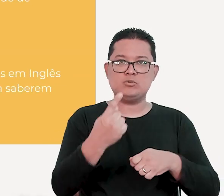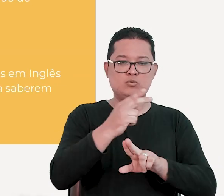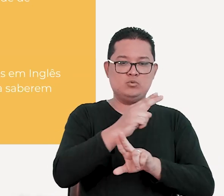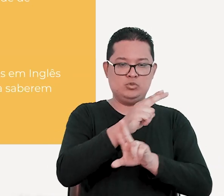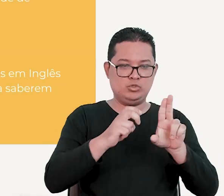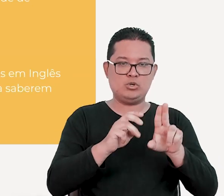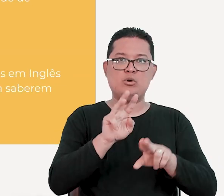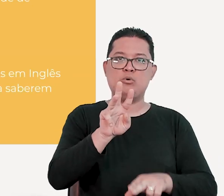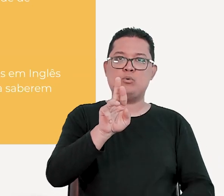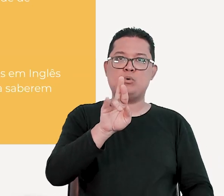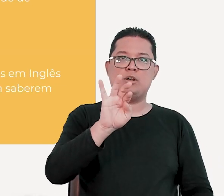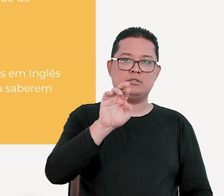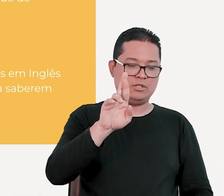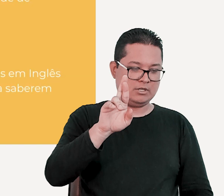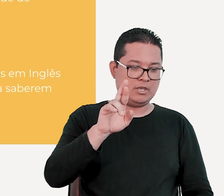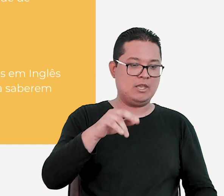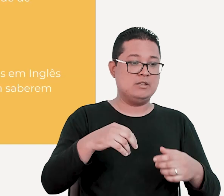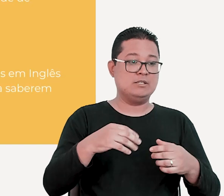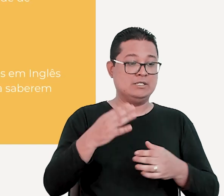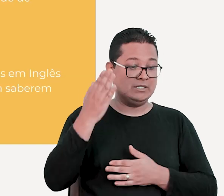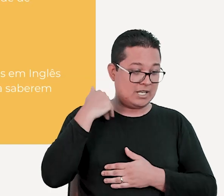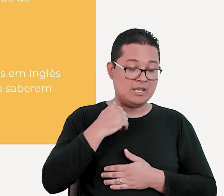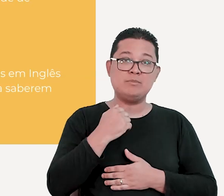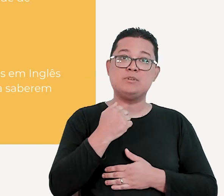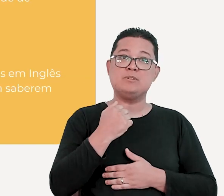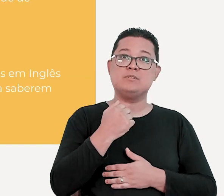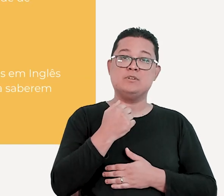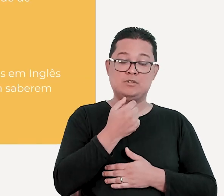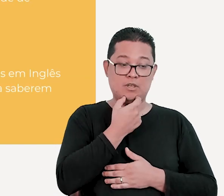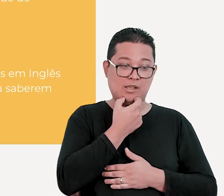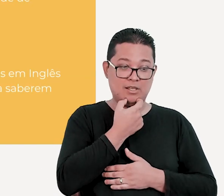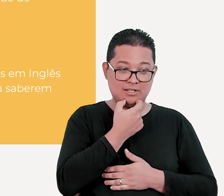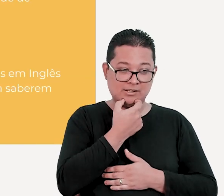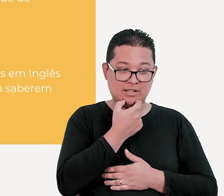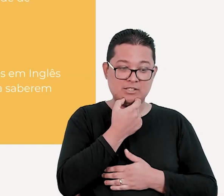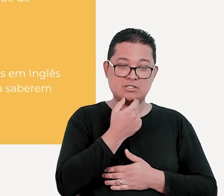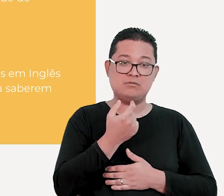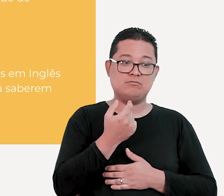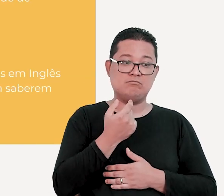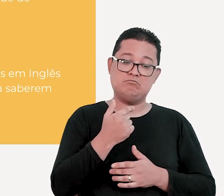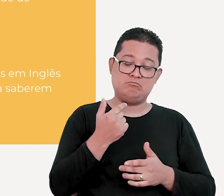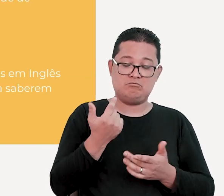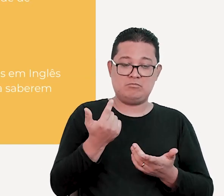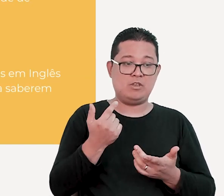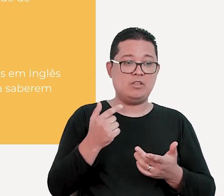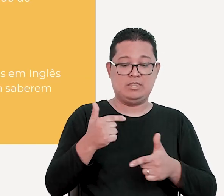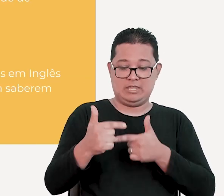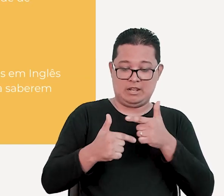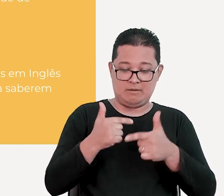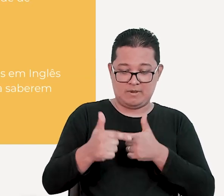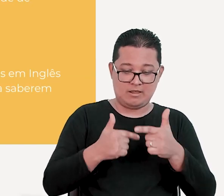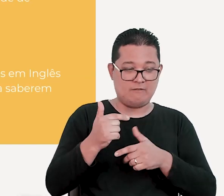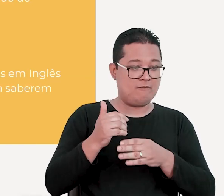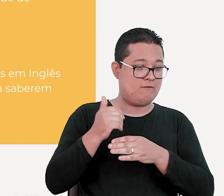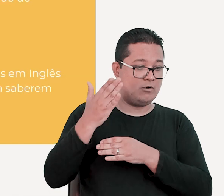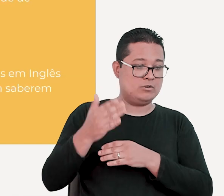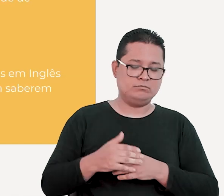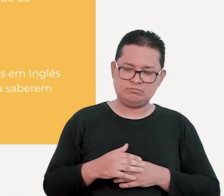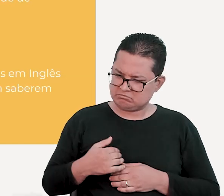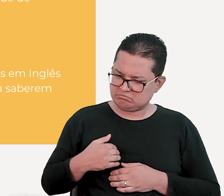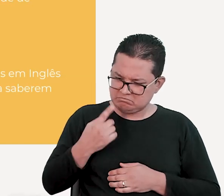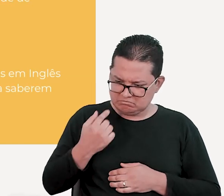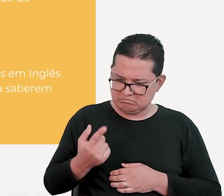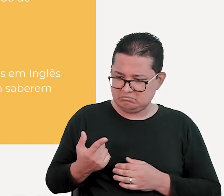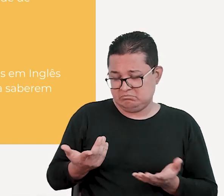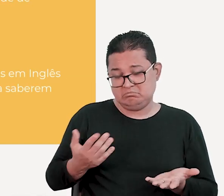fluente para trabalho fora. Só isso foi o post. Eu mandei, eu falei assim, vou mandar que eu vou aproveitar para treinar meu inglês. Calhou